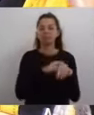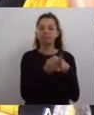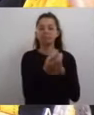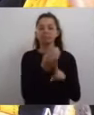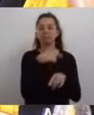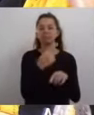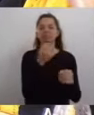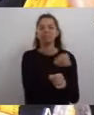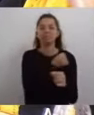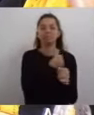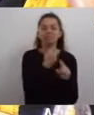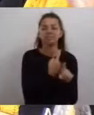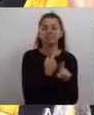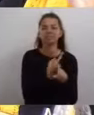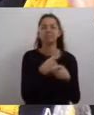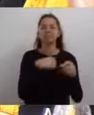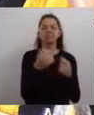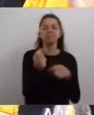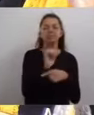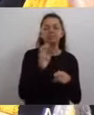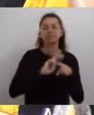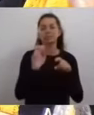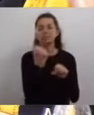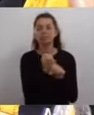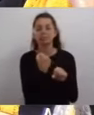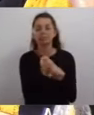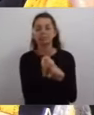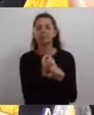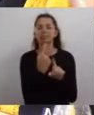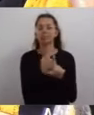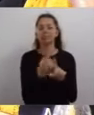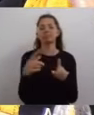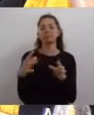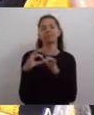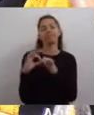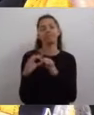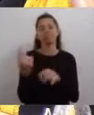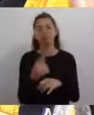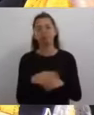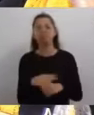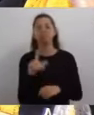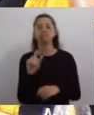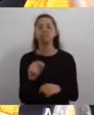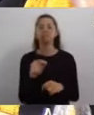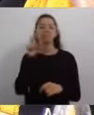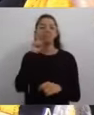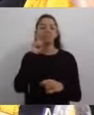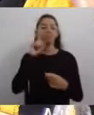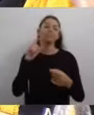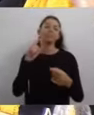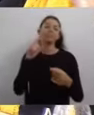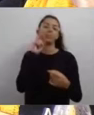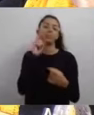do território, mobilidade, energia, etc. 5. Registra-se ainda que o Serviço Municipal de Proteção Civil, cujo quadro de pessoal é composto apenas